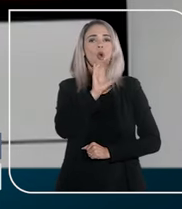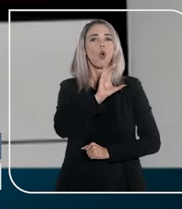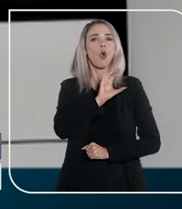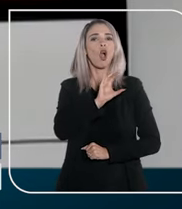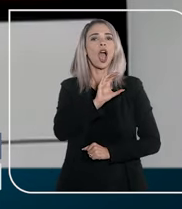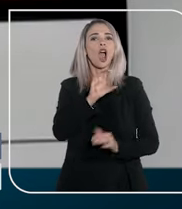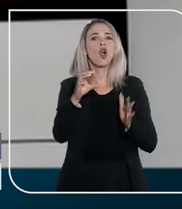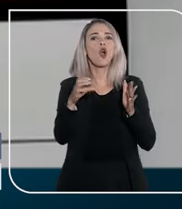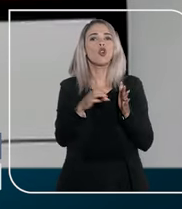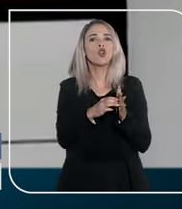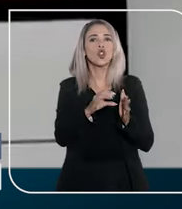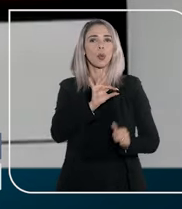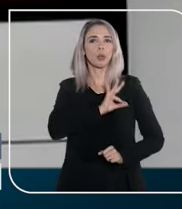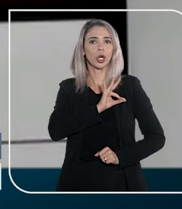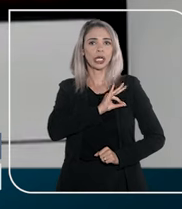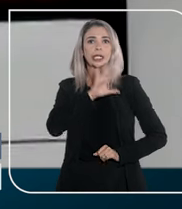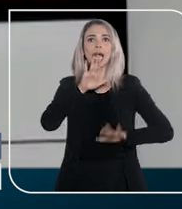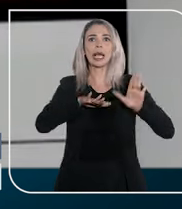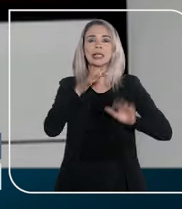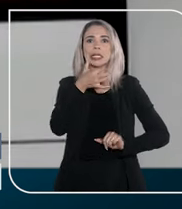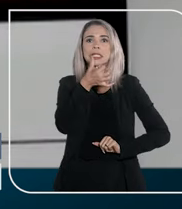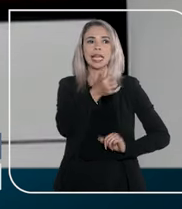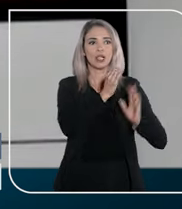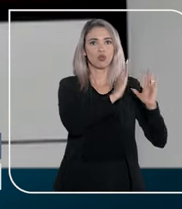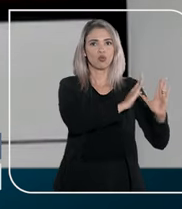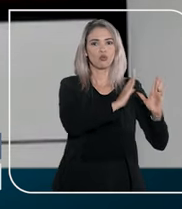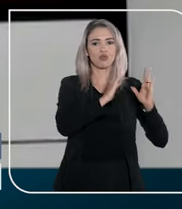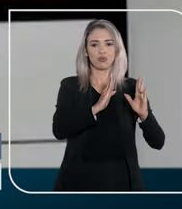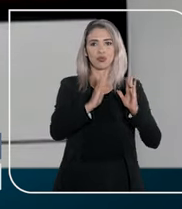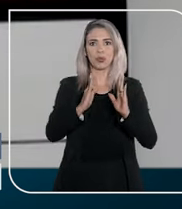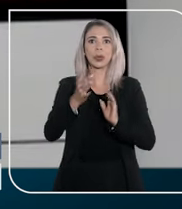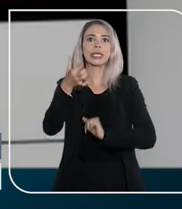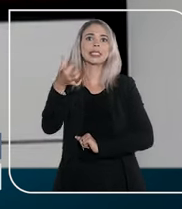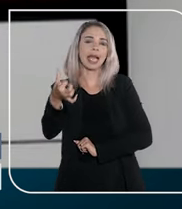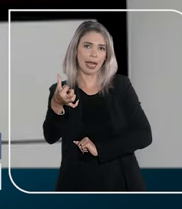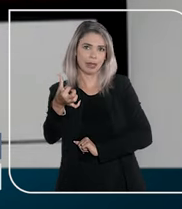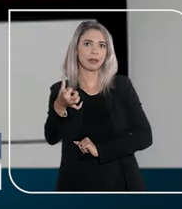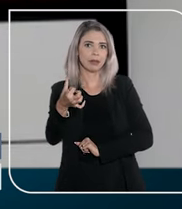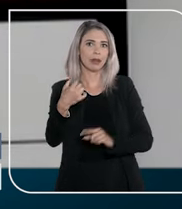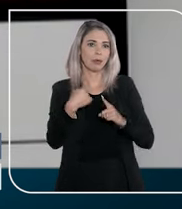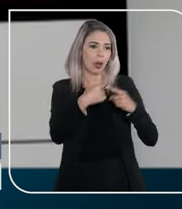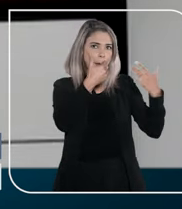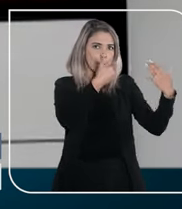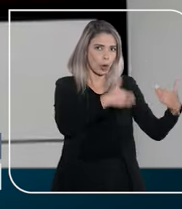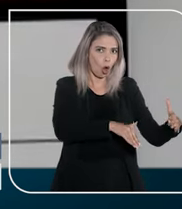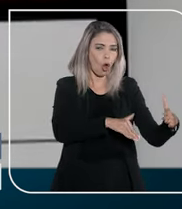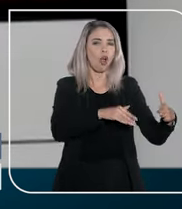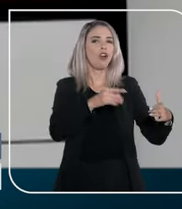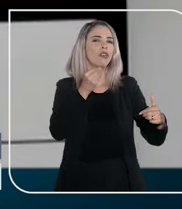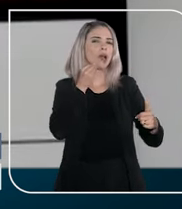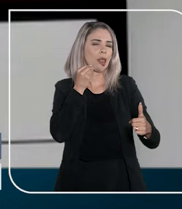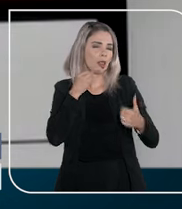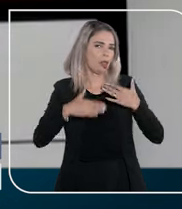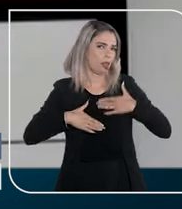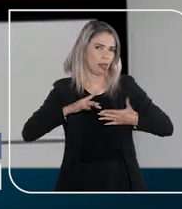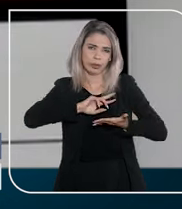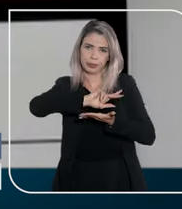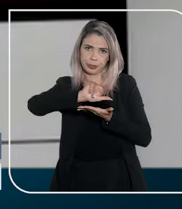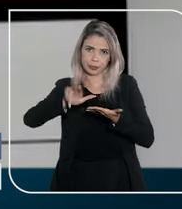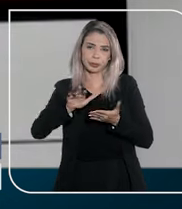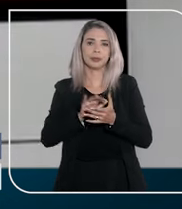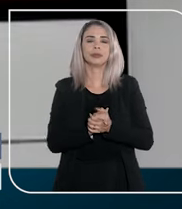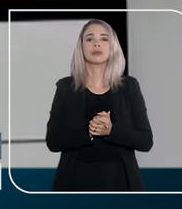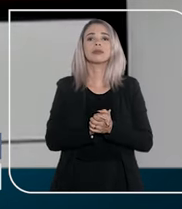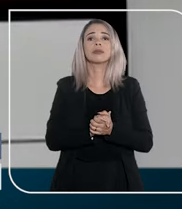até 6 fases, porque o curso de formação pode, inclusive, ser uma fase de um concurso público. Então, entre